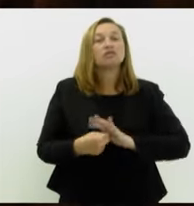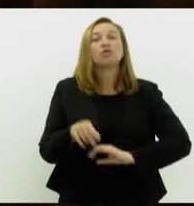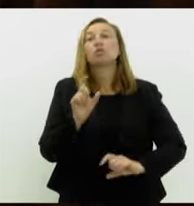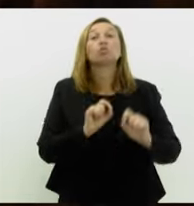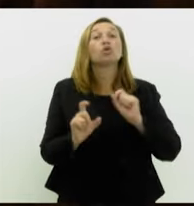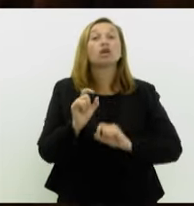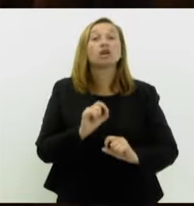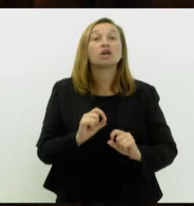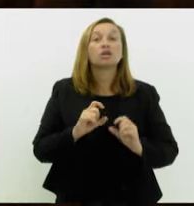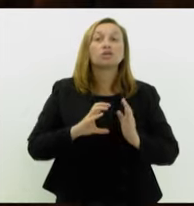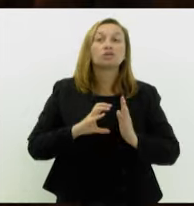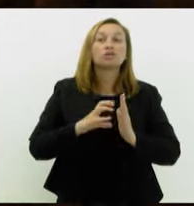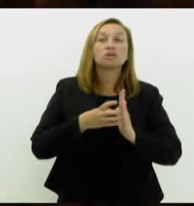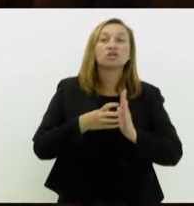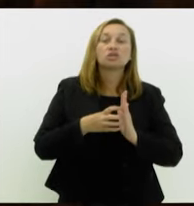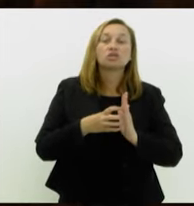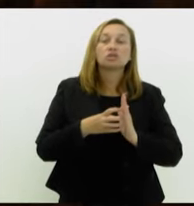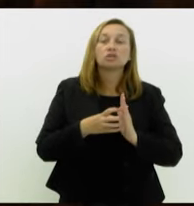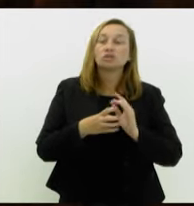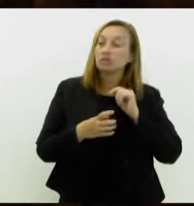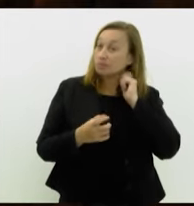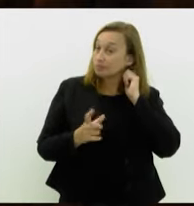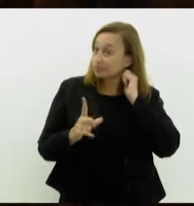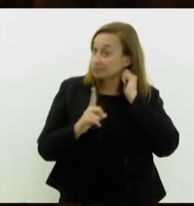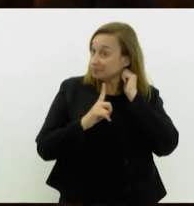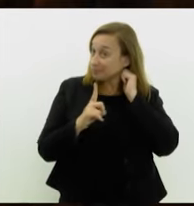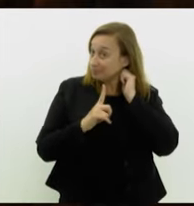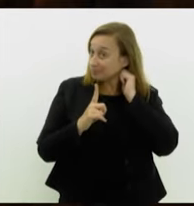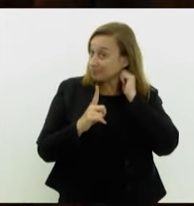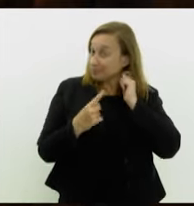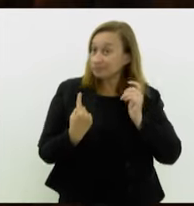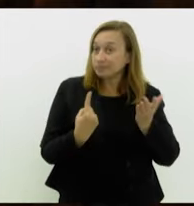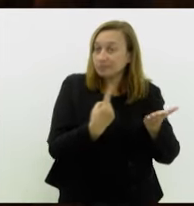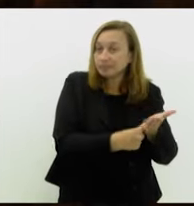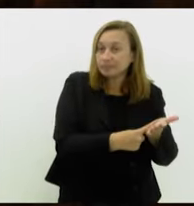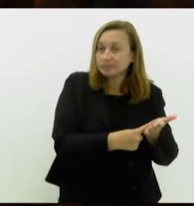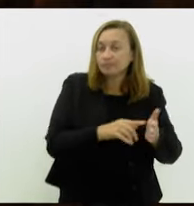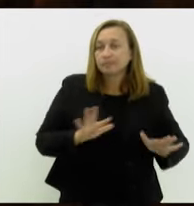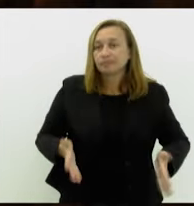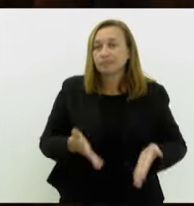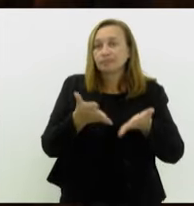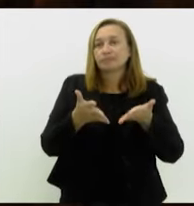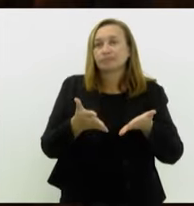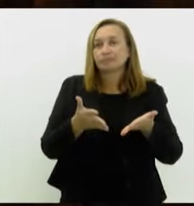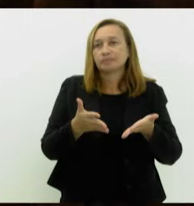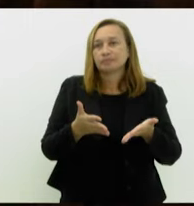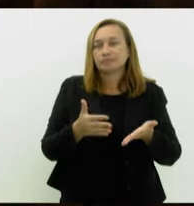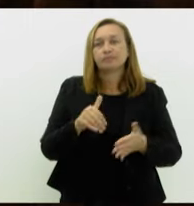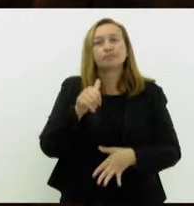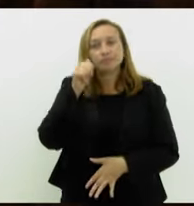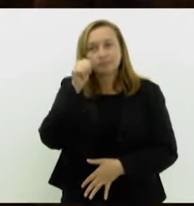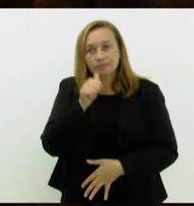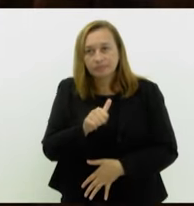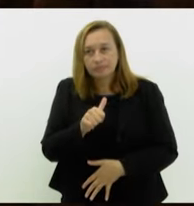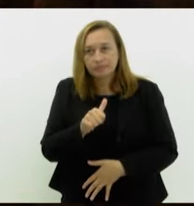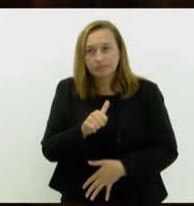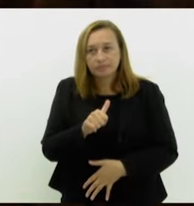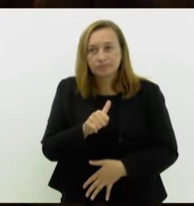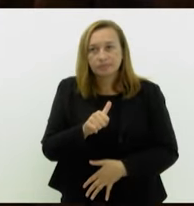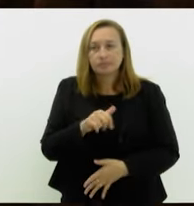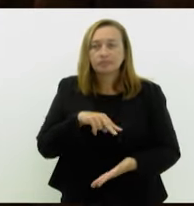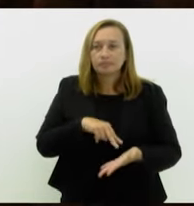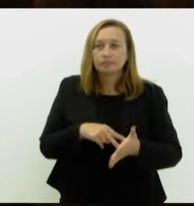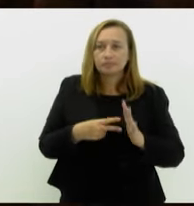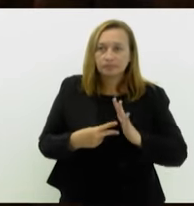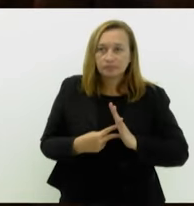que os pardos tem um compromisso com o desempenho da campanha das mulheres significa